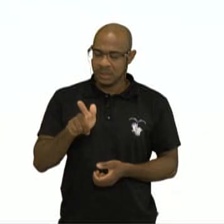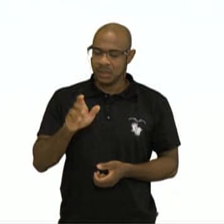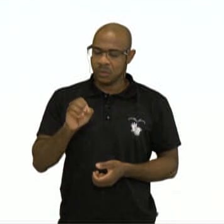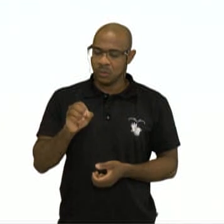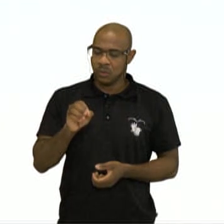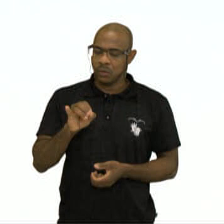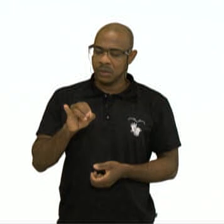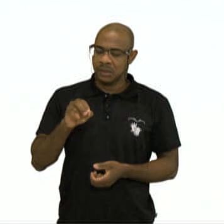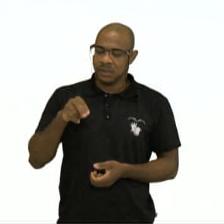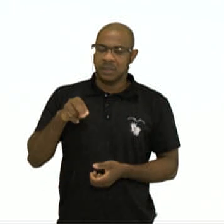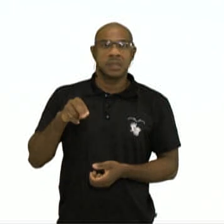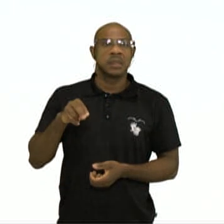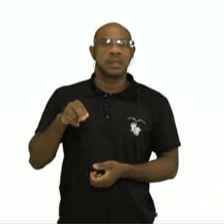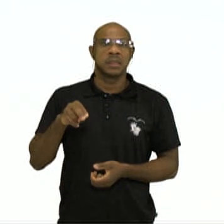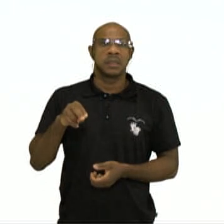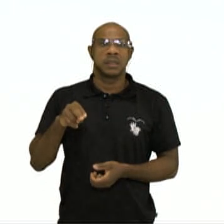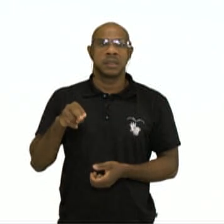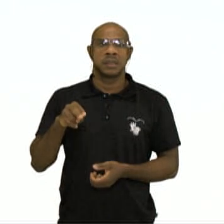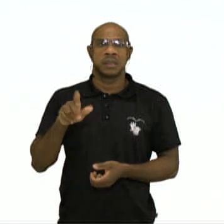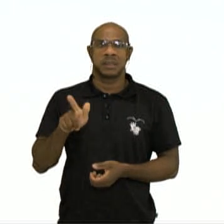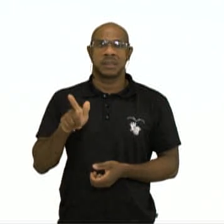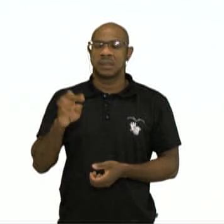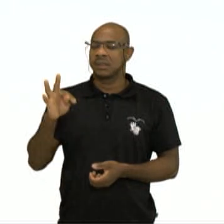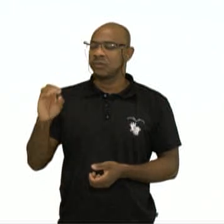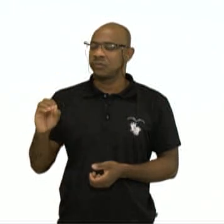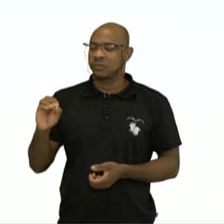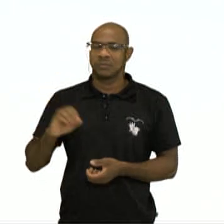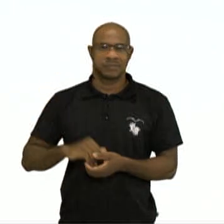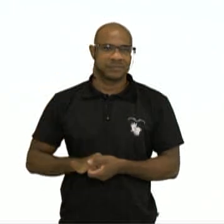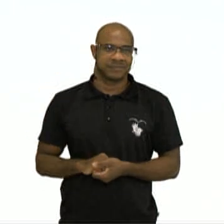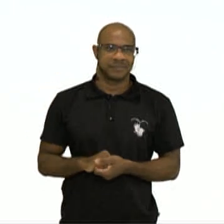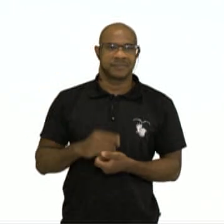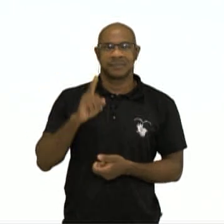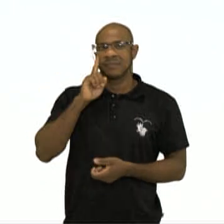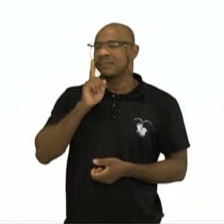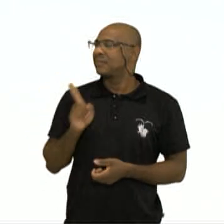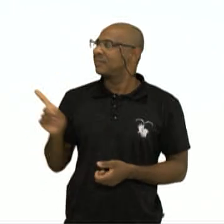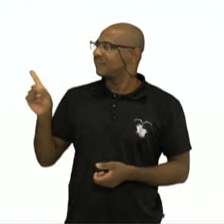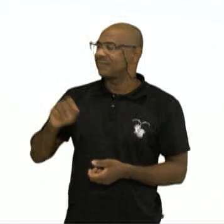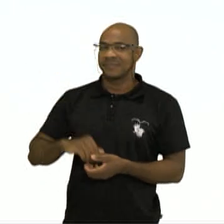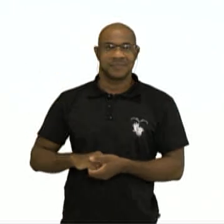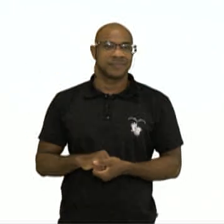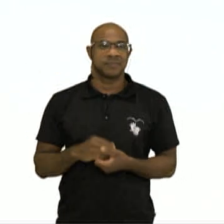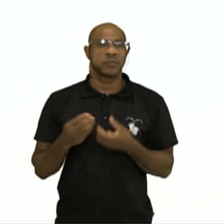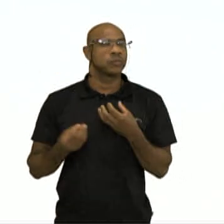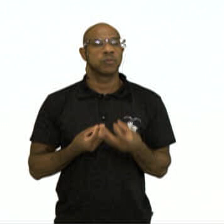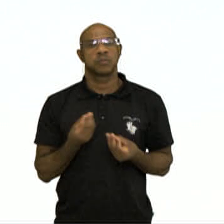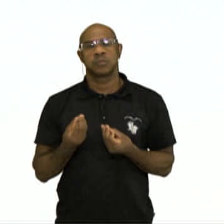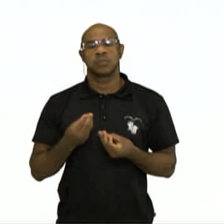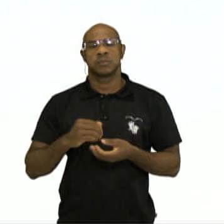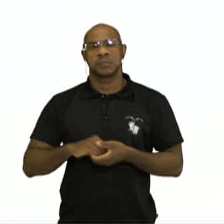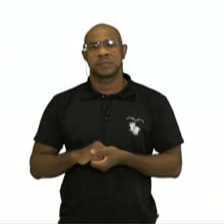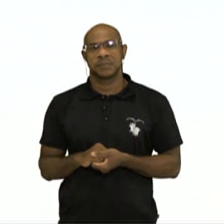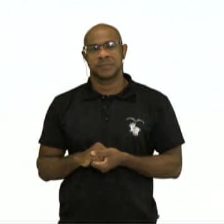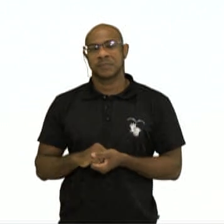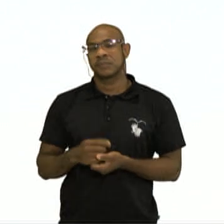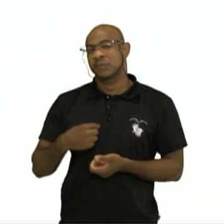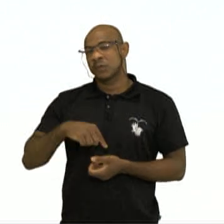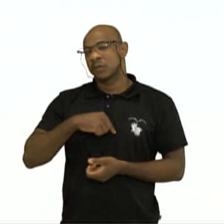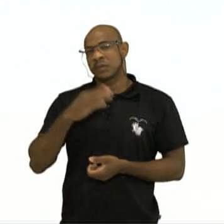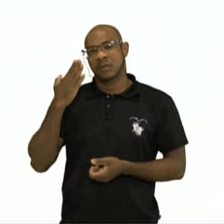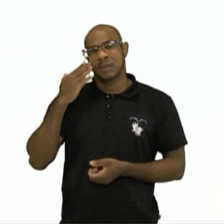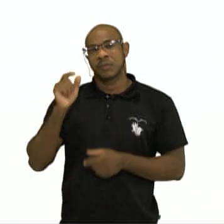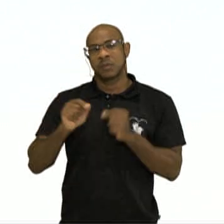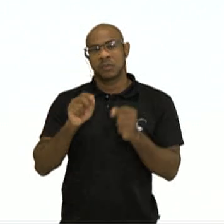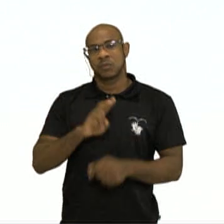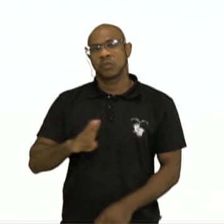E se eu quiser passar o going to para negative and interrogative form? Bom, a gente sabe já